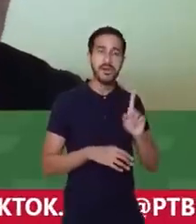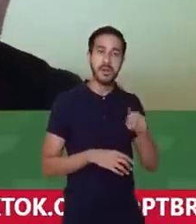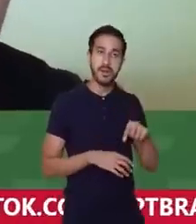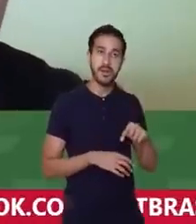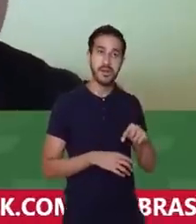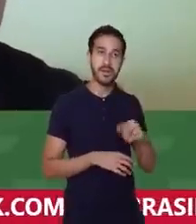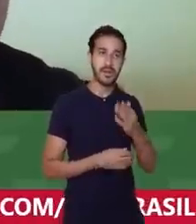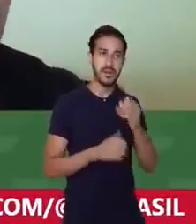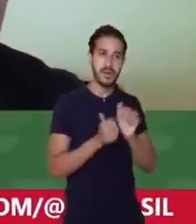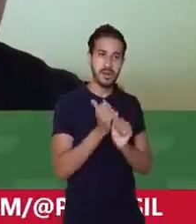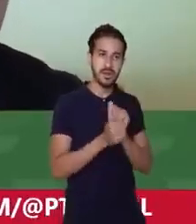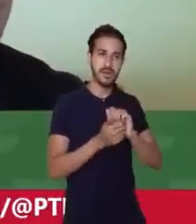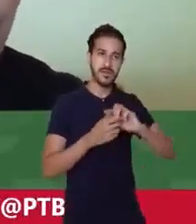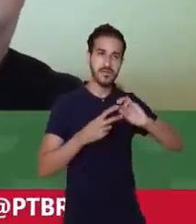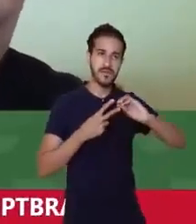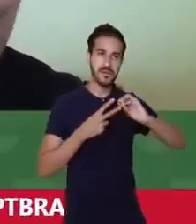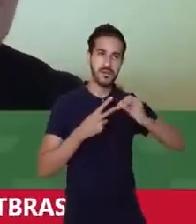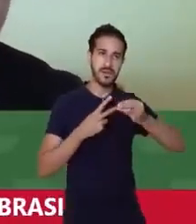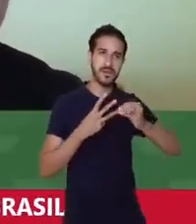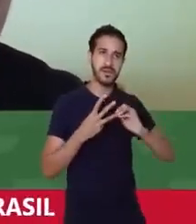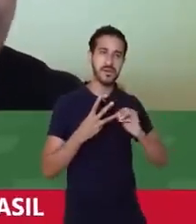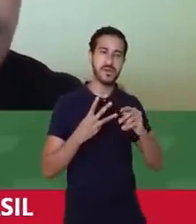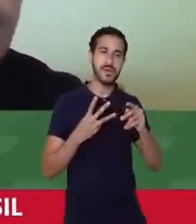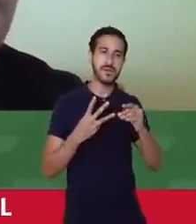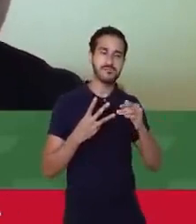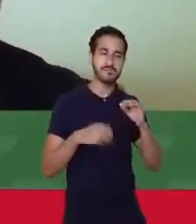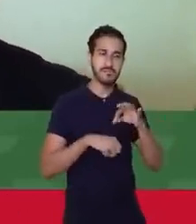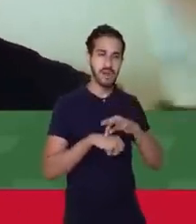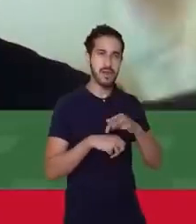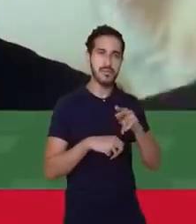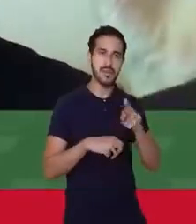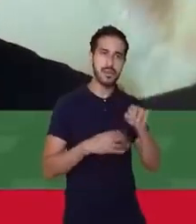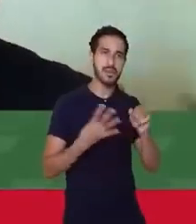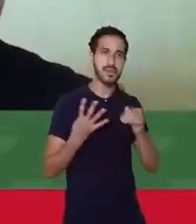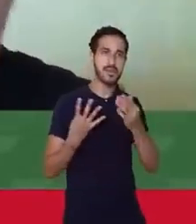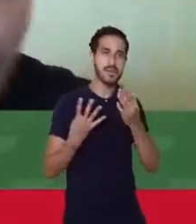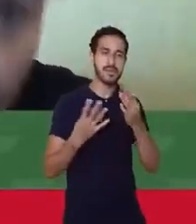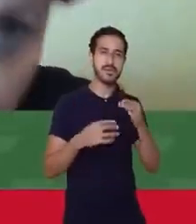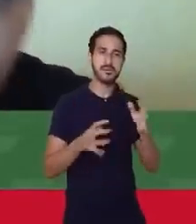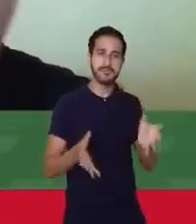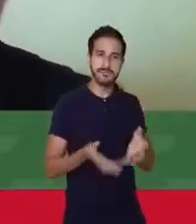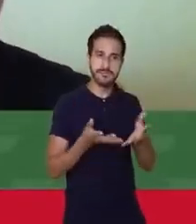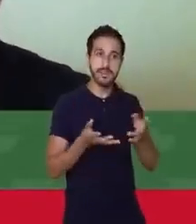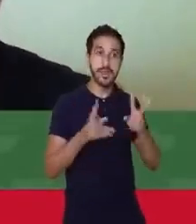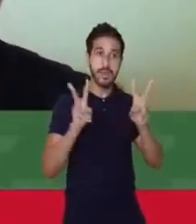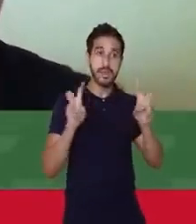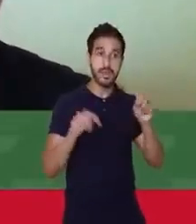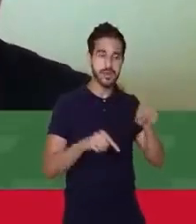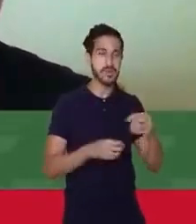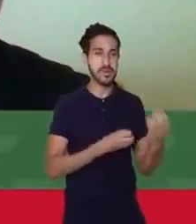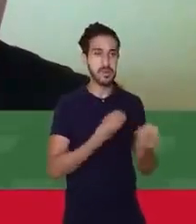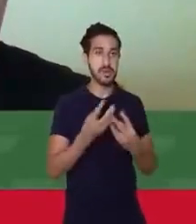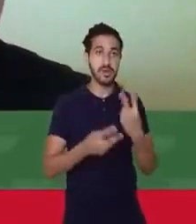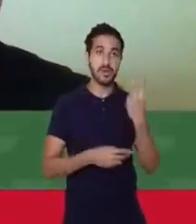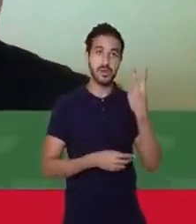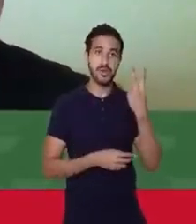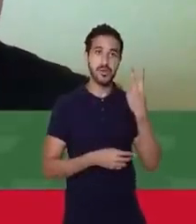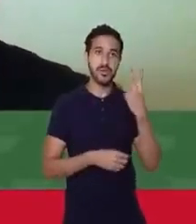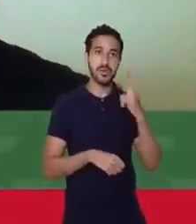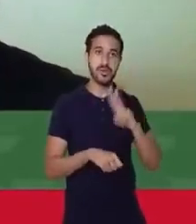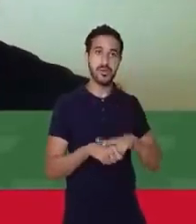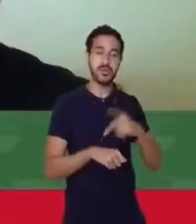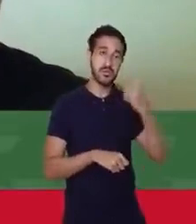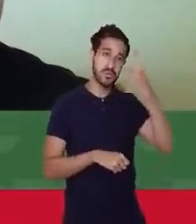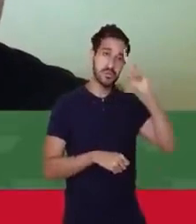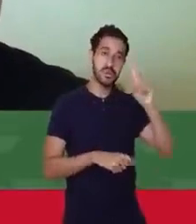Era arroz, feijão, uma proteína e legumes. Era isso que era dado 2 vezes